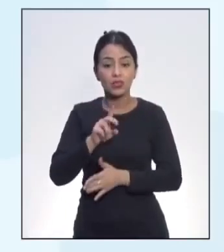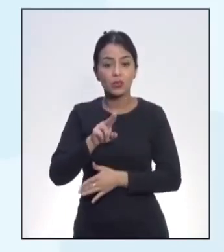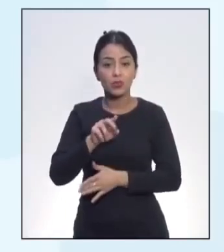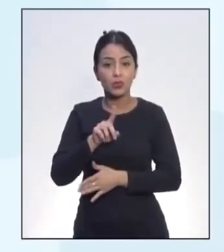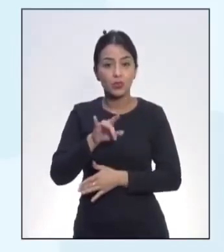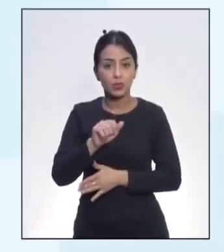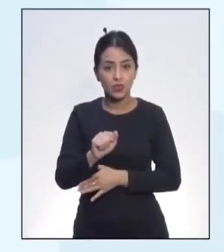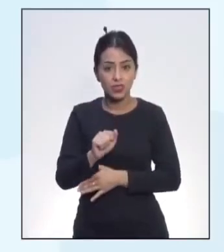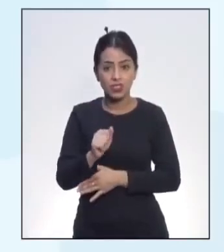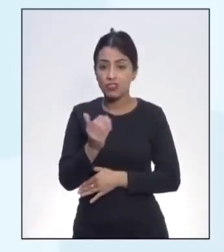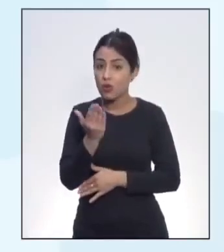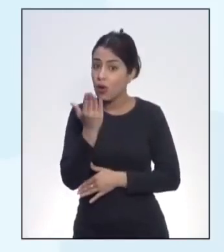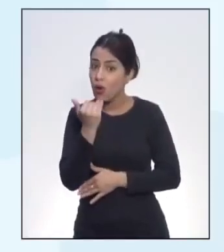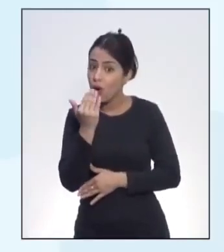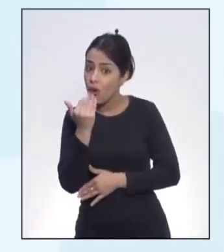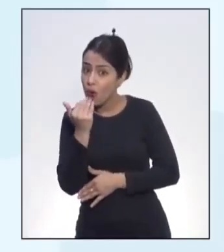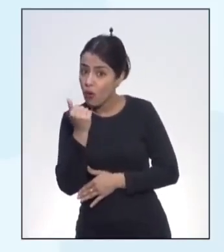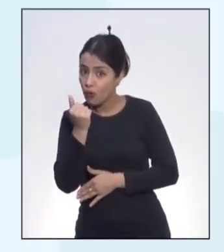tá? Lá em